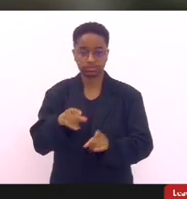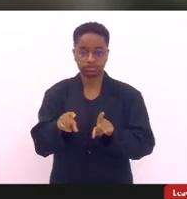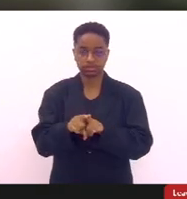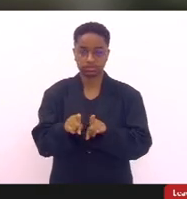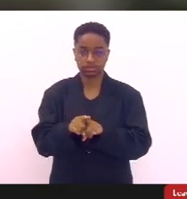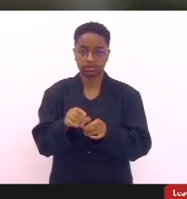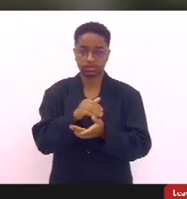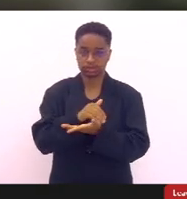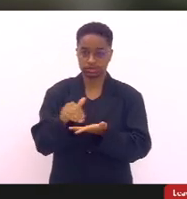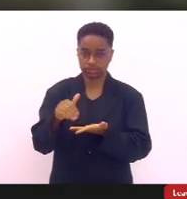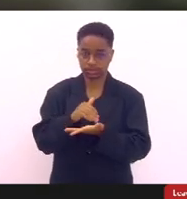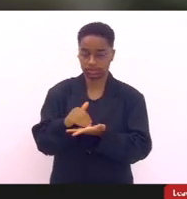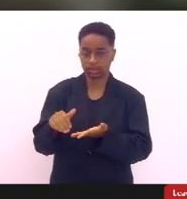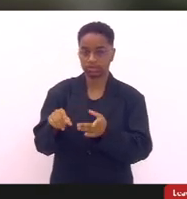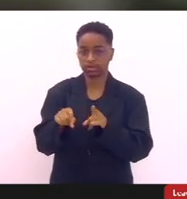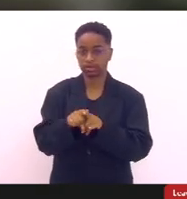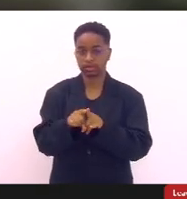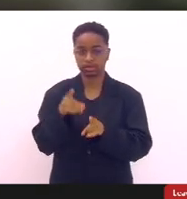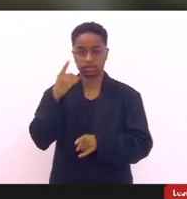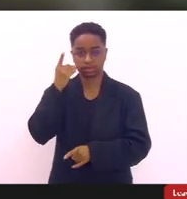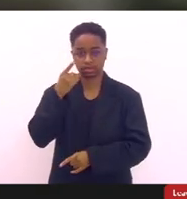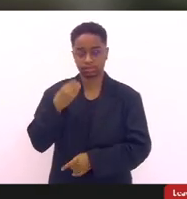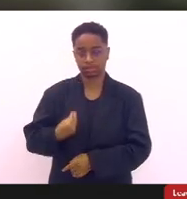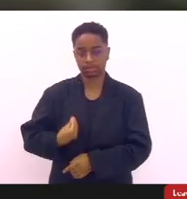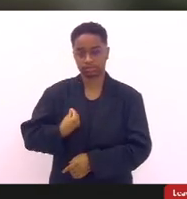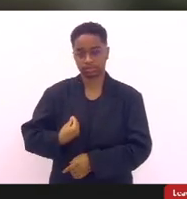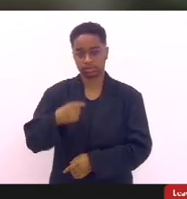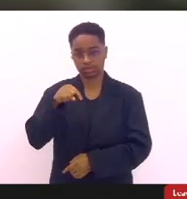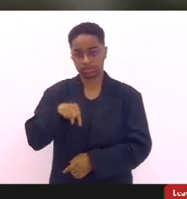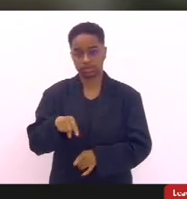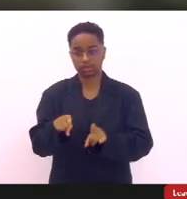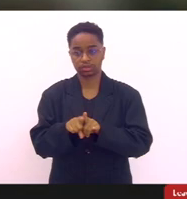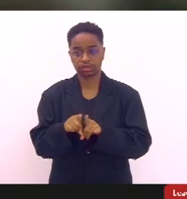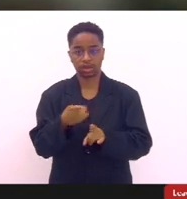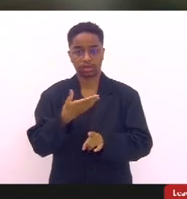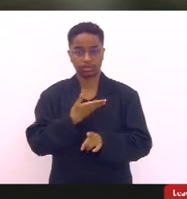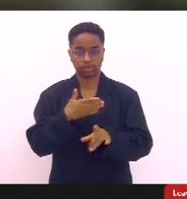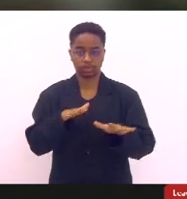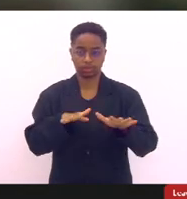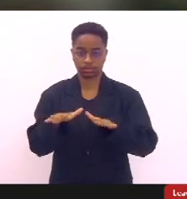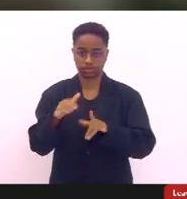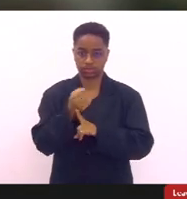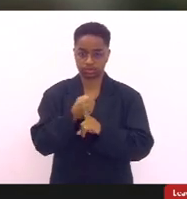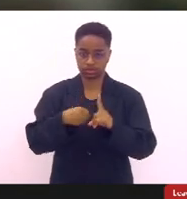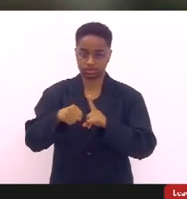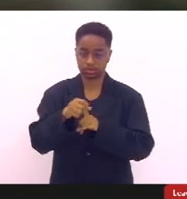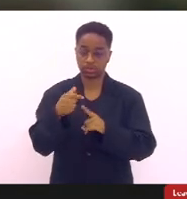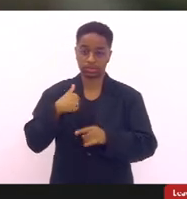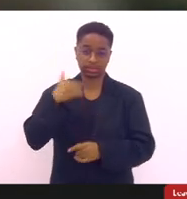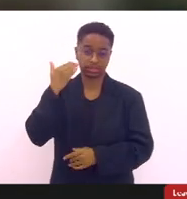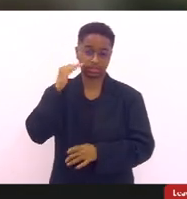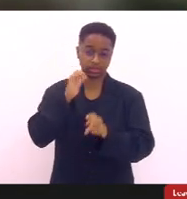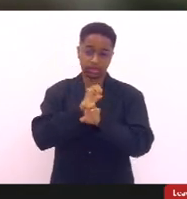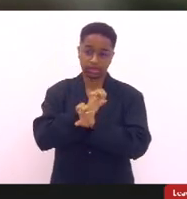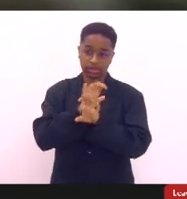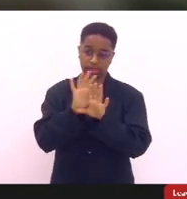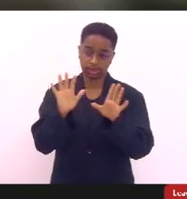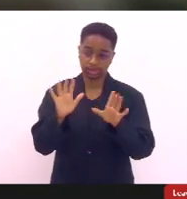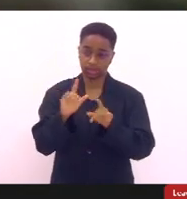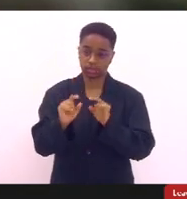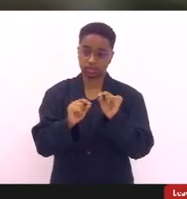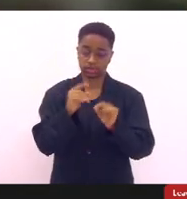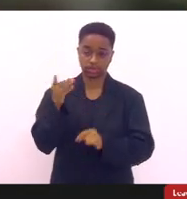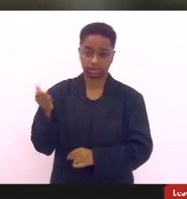aos secretários e deputados presentes e aos colegas do Movimento Social. O que ficou claro é a